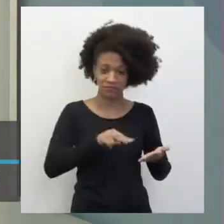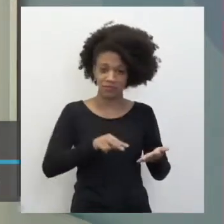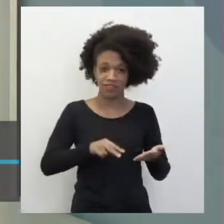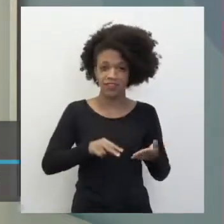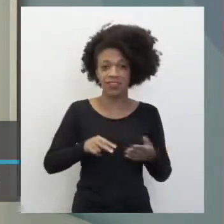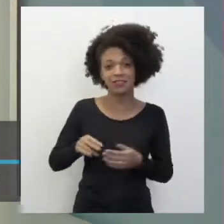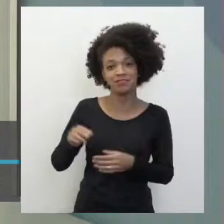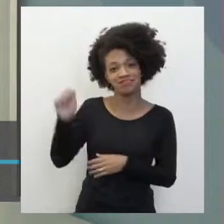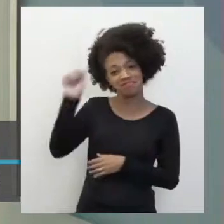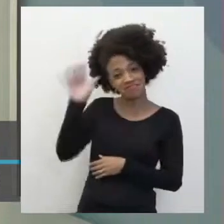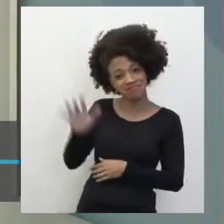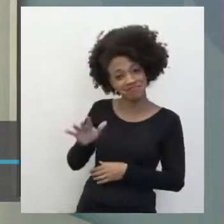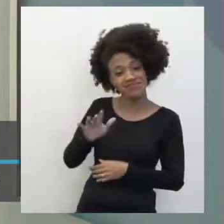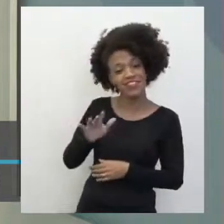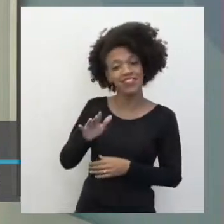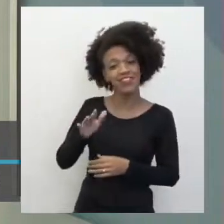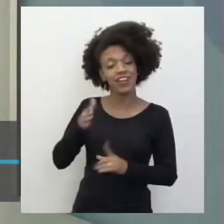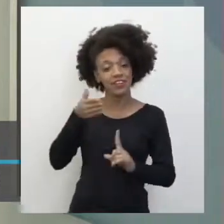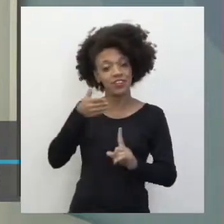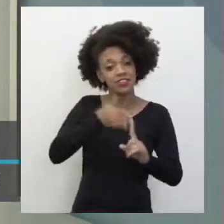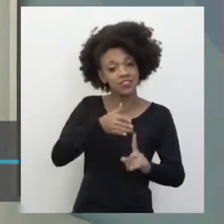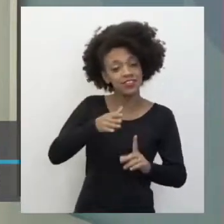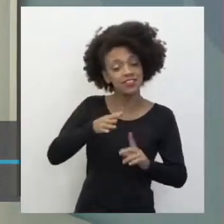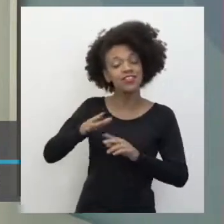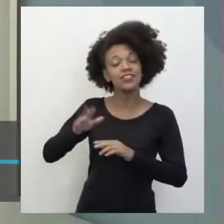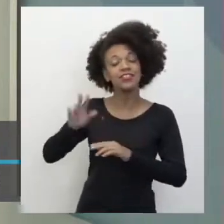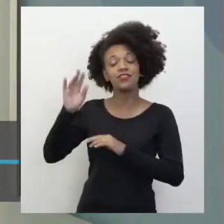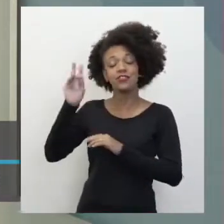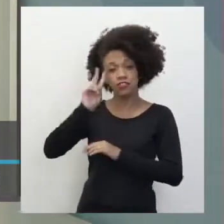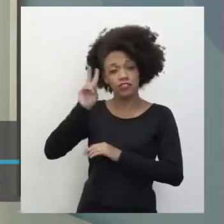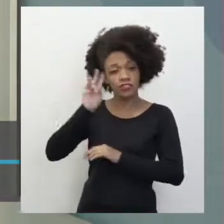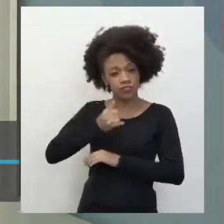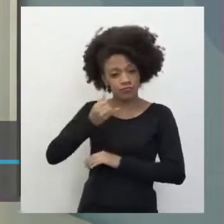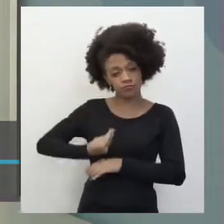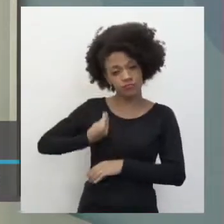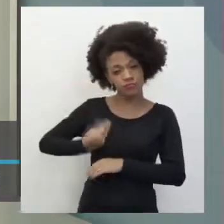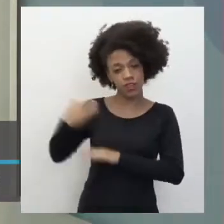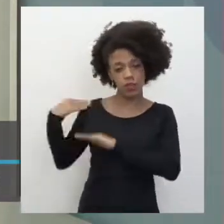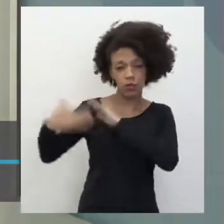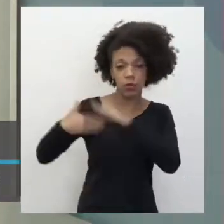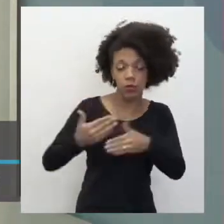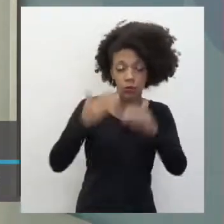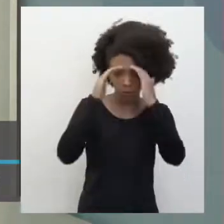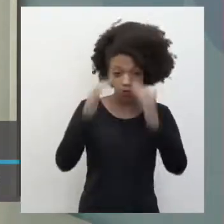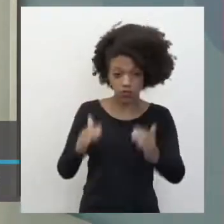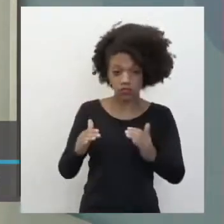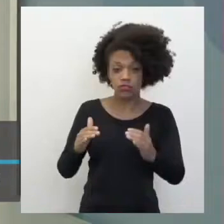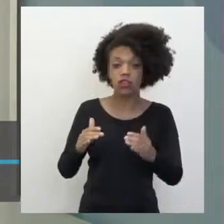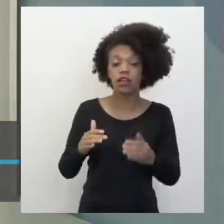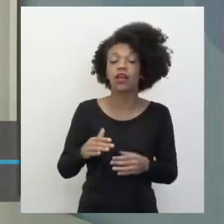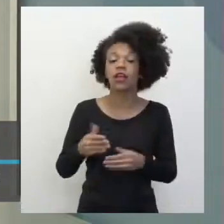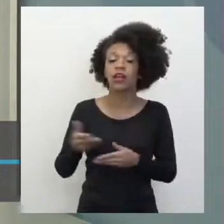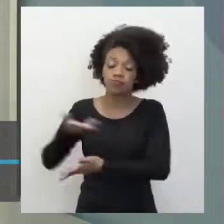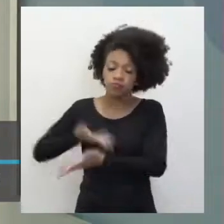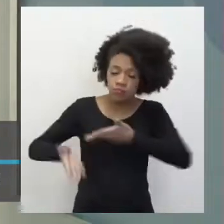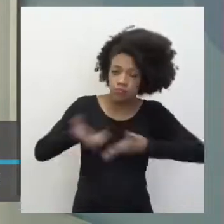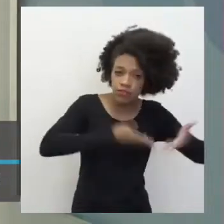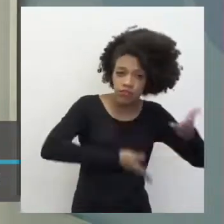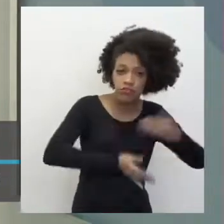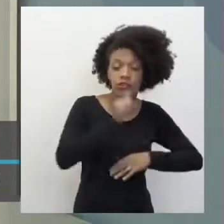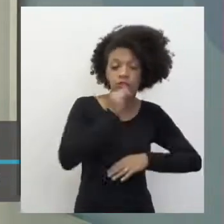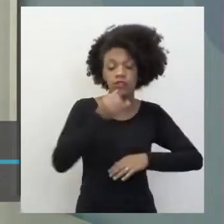histórias vividas e transmitidas pelos seus ancestrais, com responsabilidade, repassam os exemplos que lhes